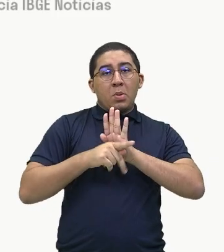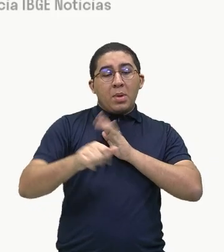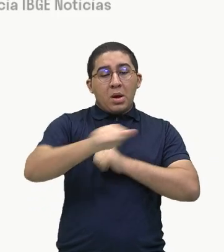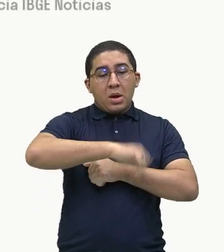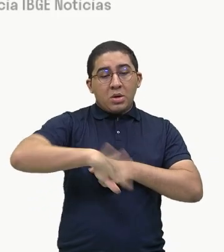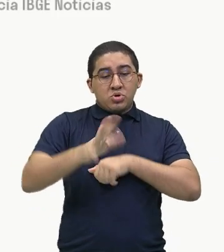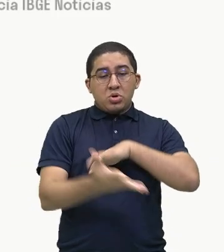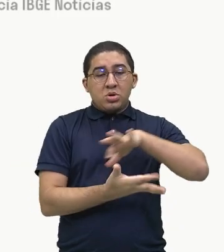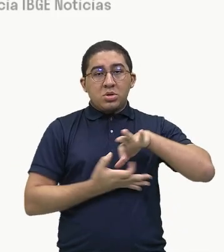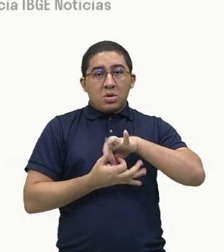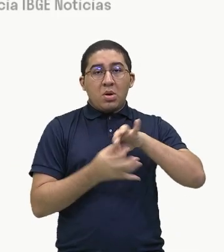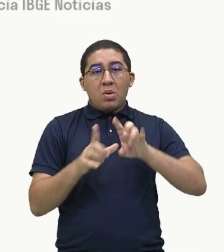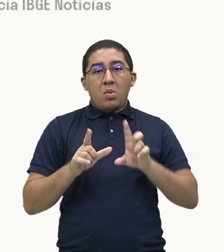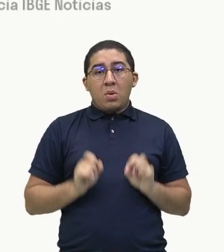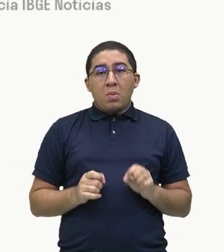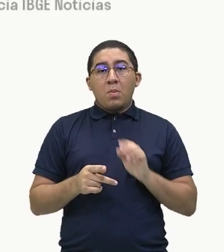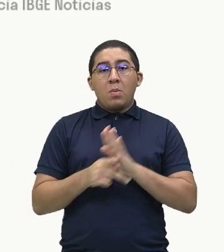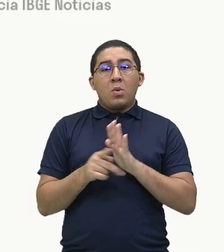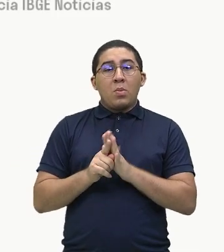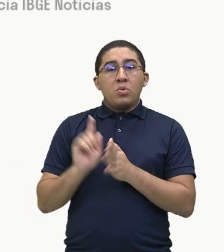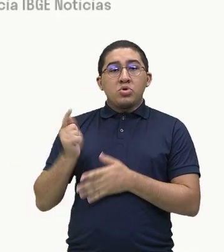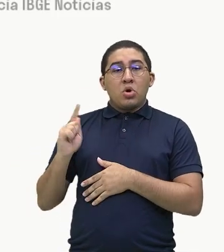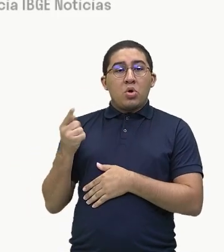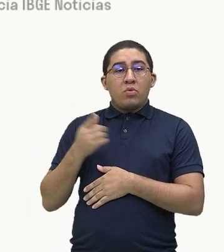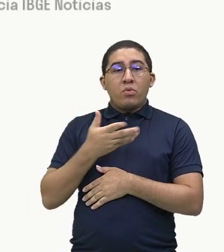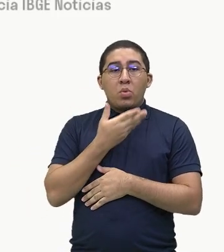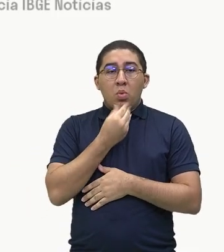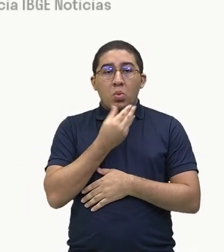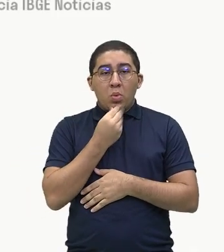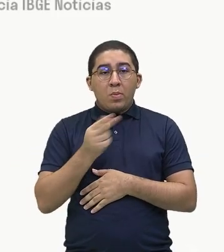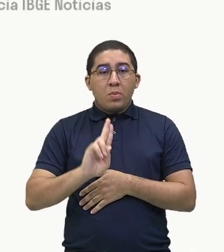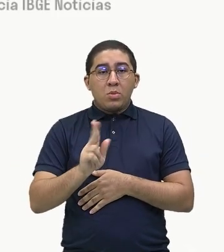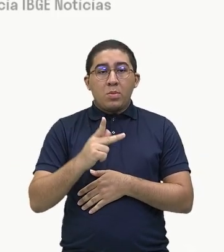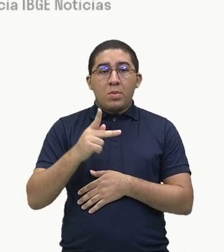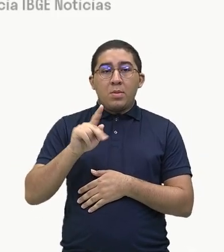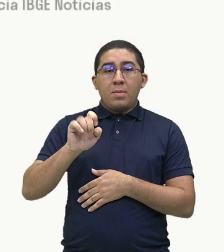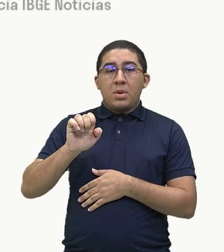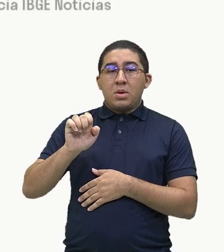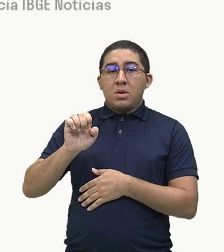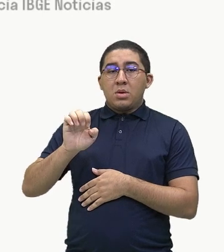aqui pelo geógrafo, olha, Pedro Pinchas